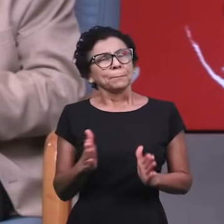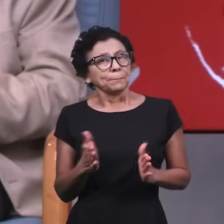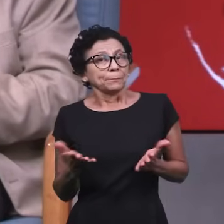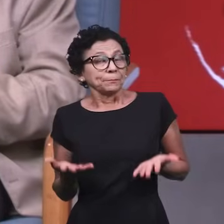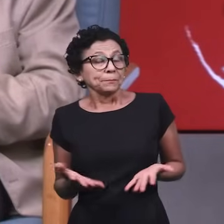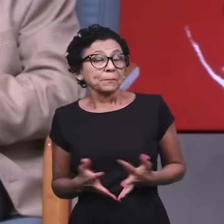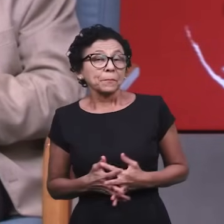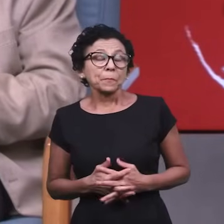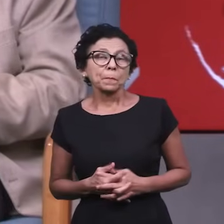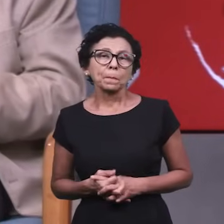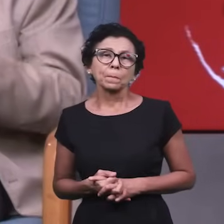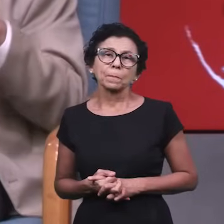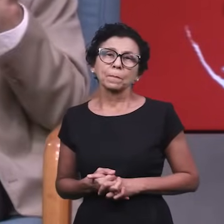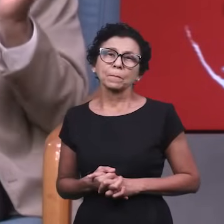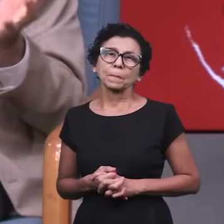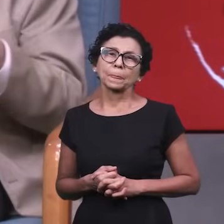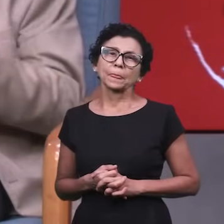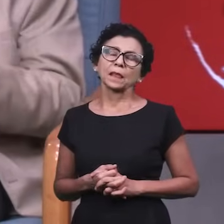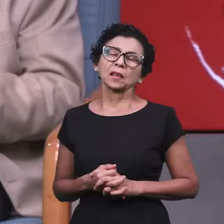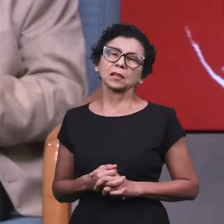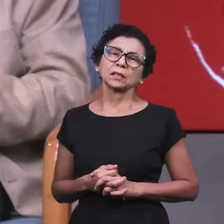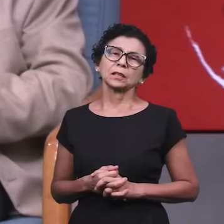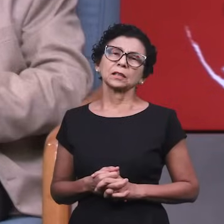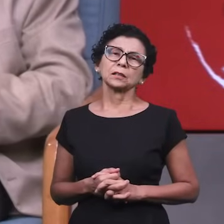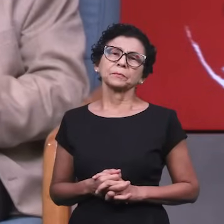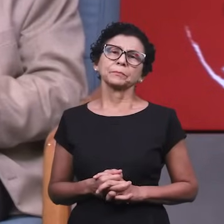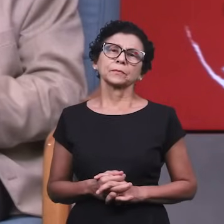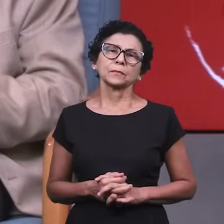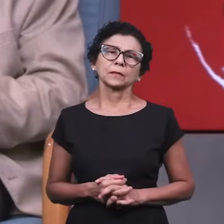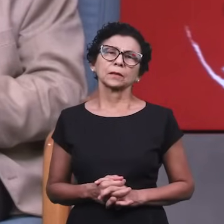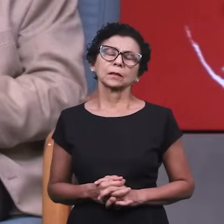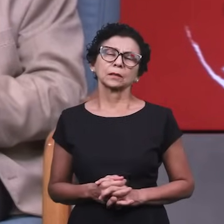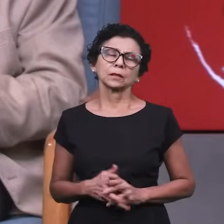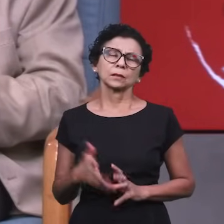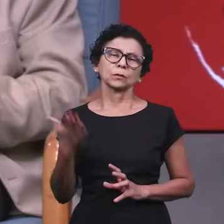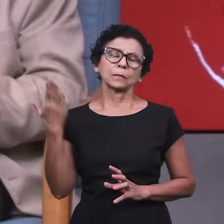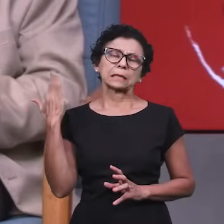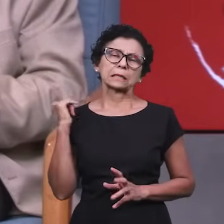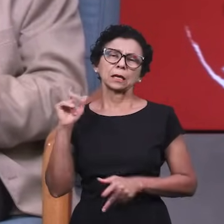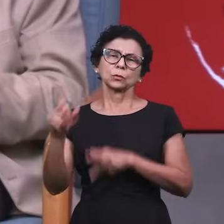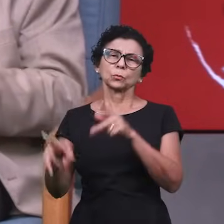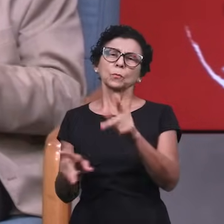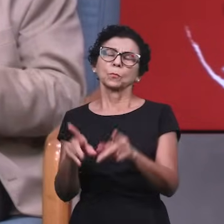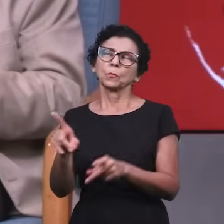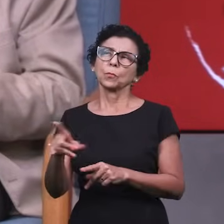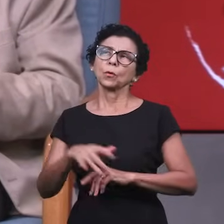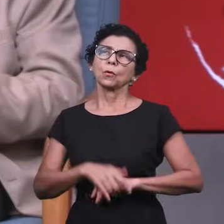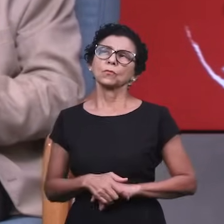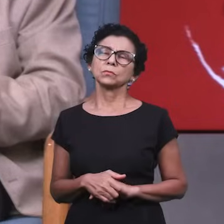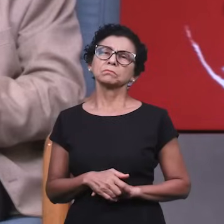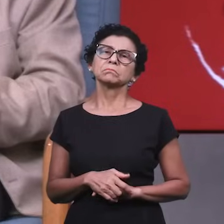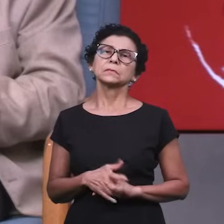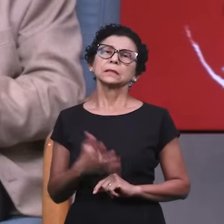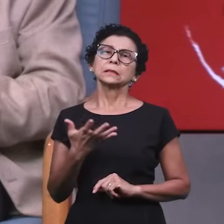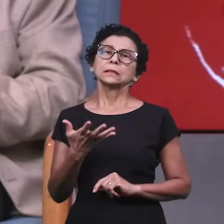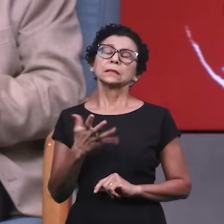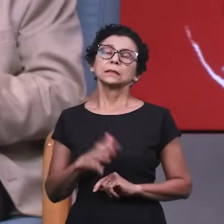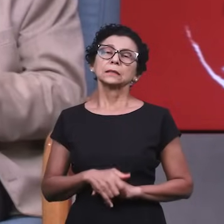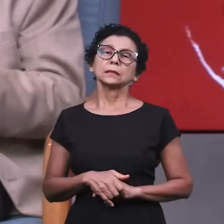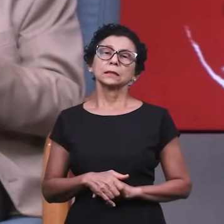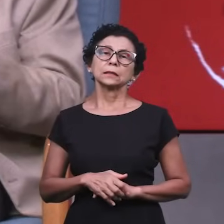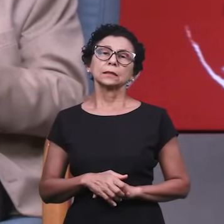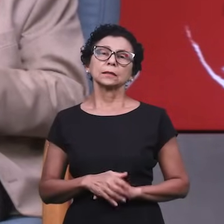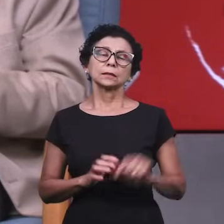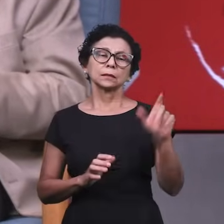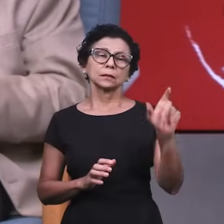eles queriam que Paulo fosse um grande líder da igreja naquele início, e Paulo se recusa.